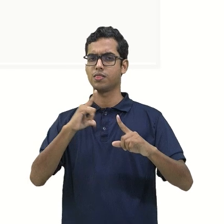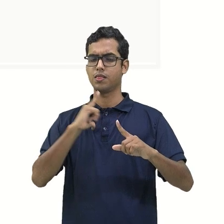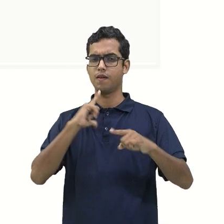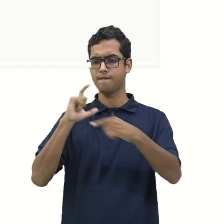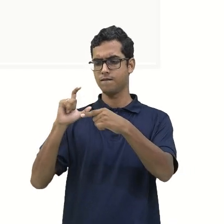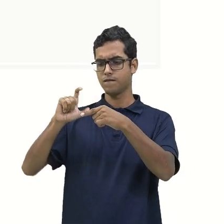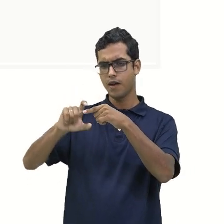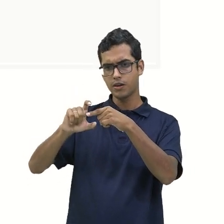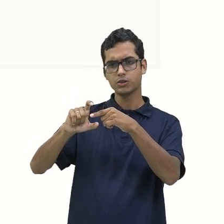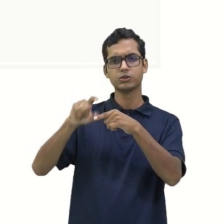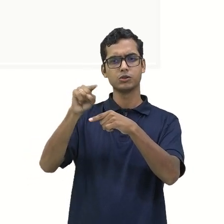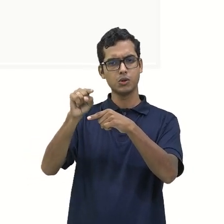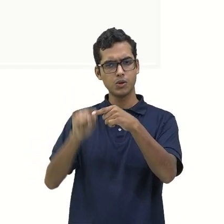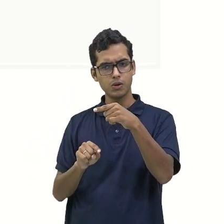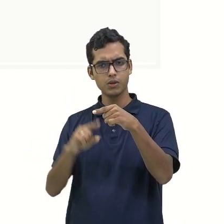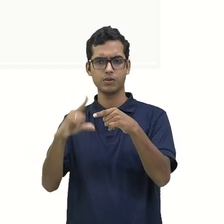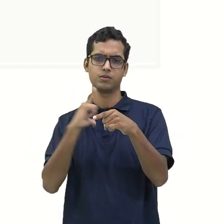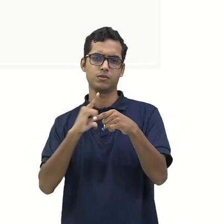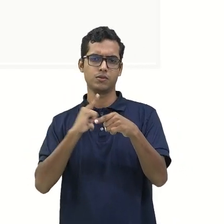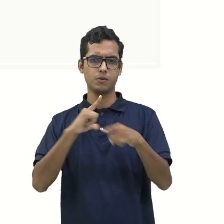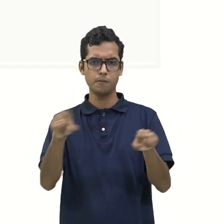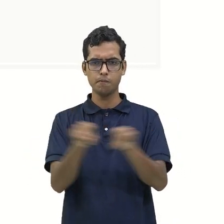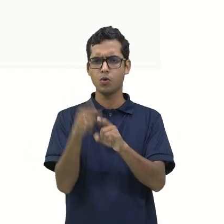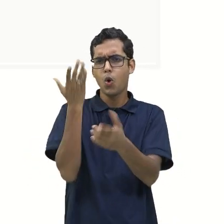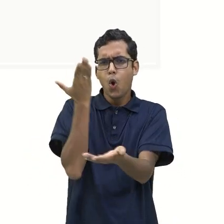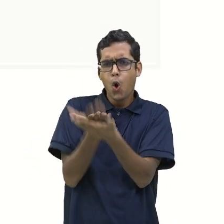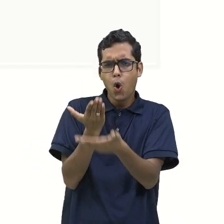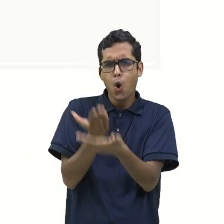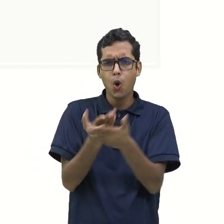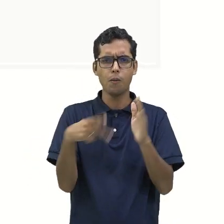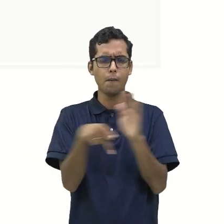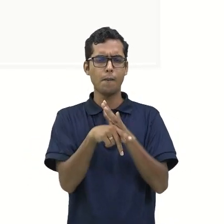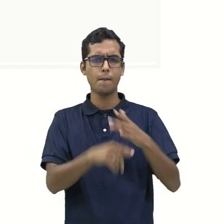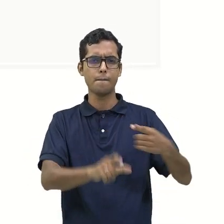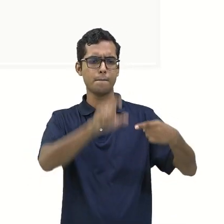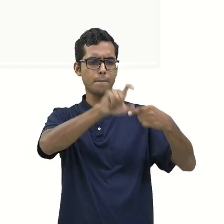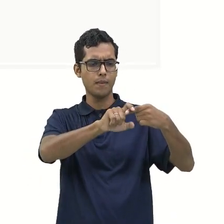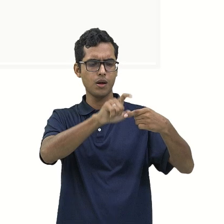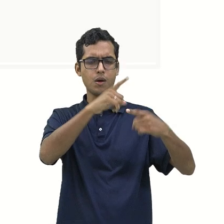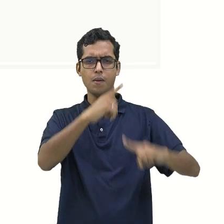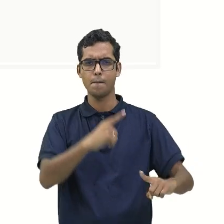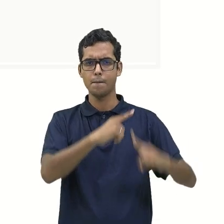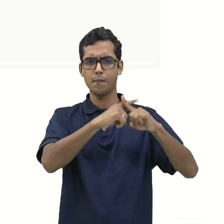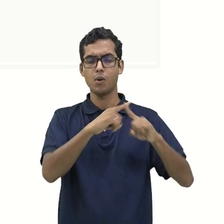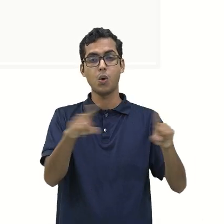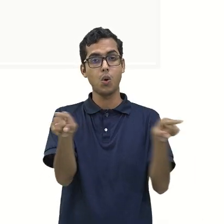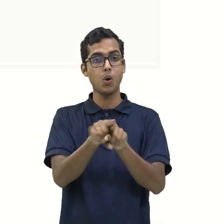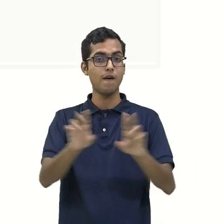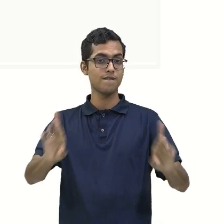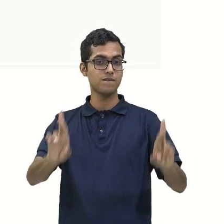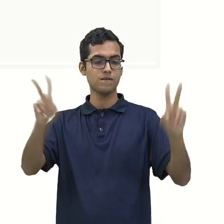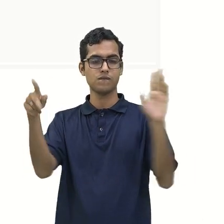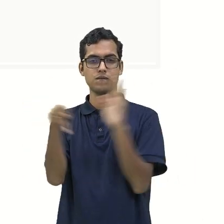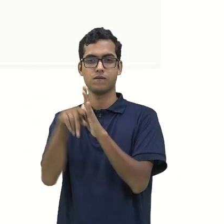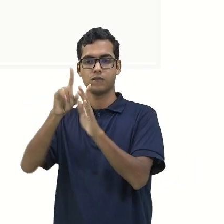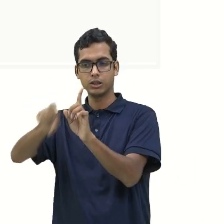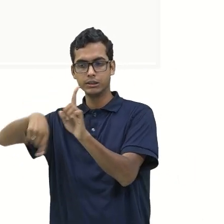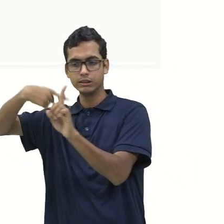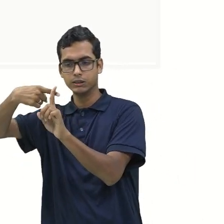né? Eu falava para vocês lá na aula de multiplicação de frações que, diferente da adição e